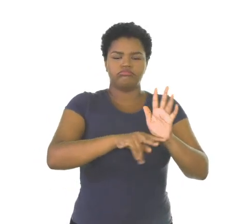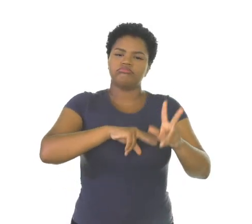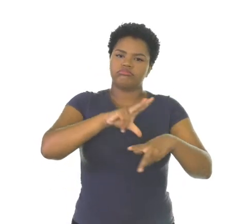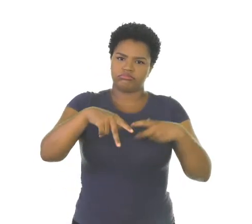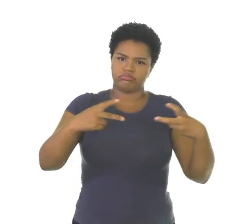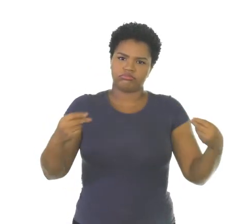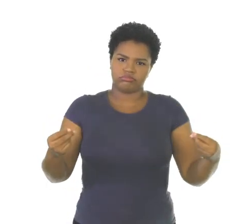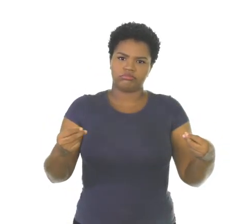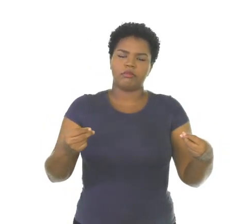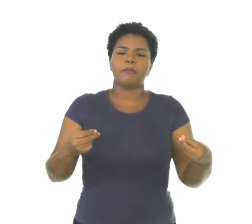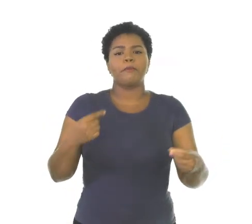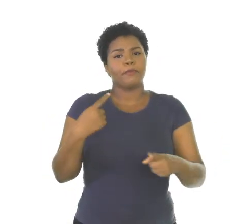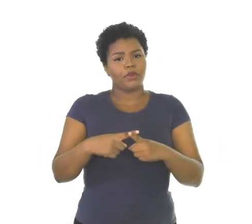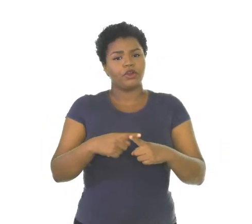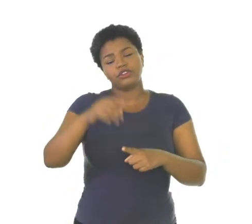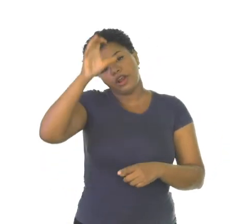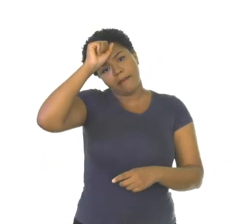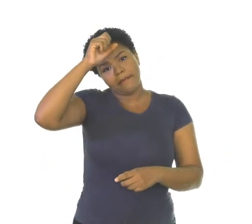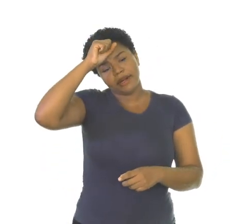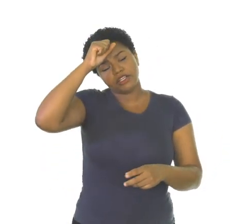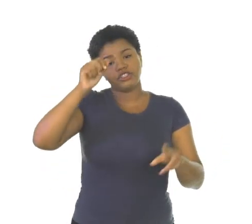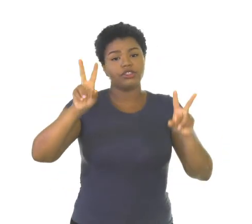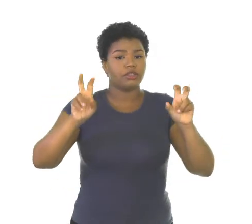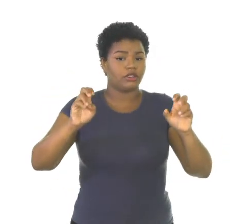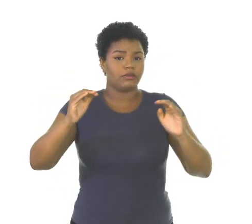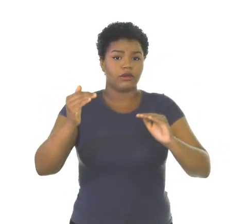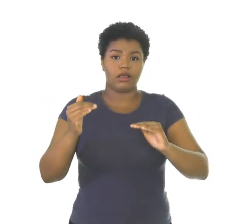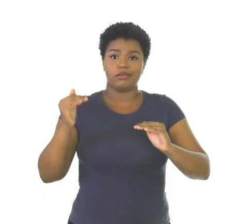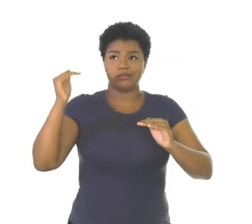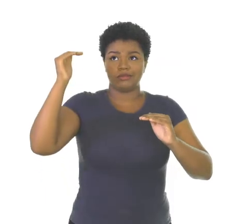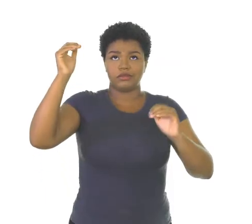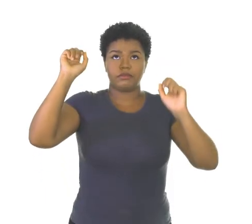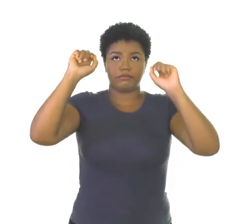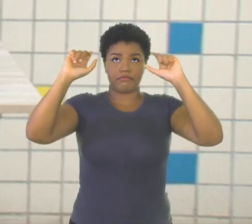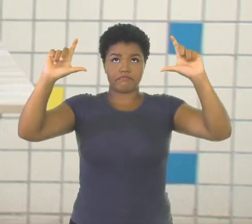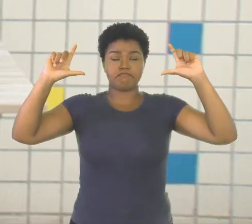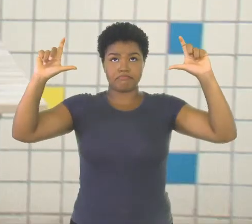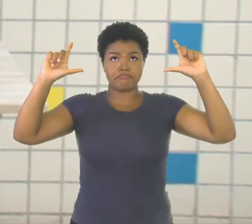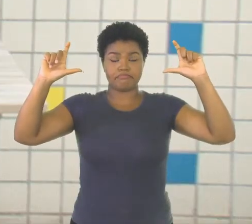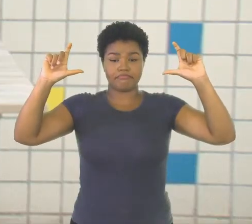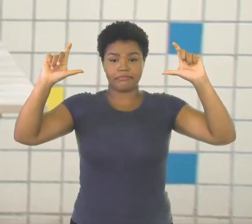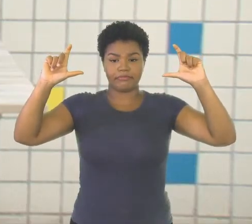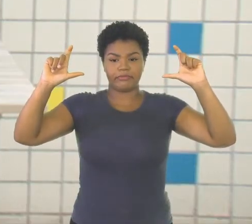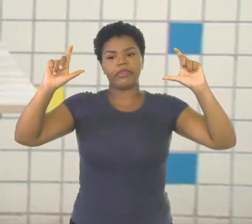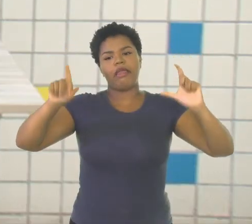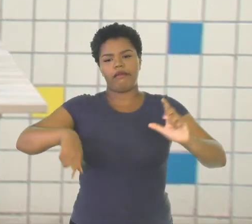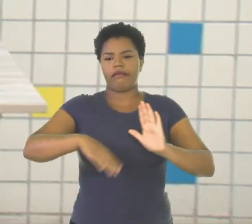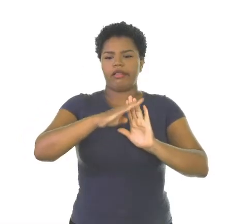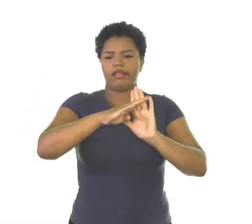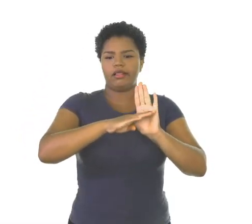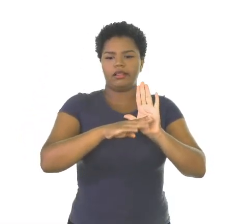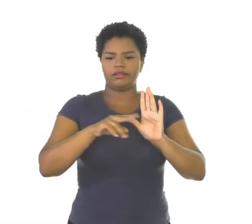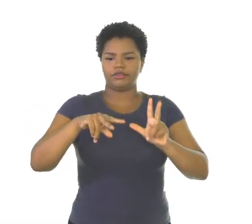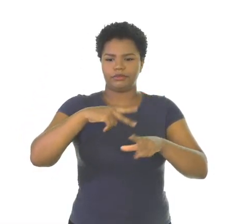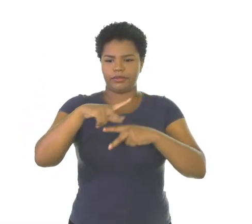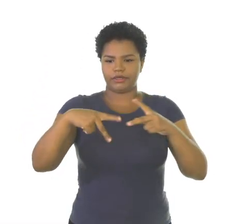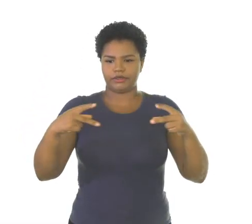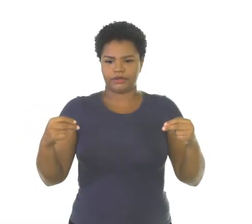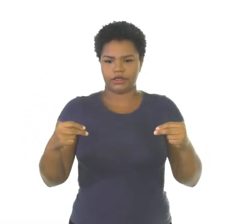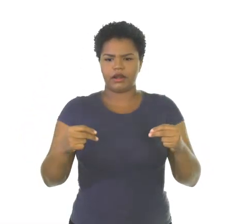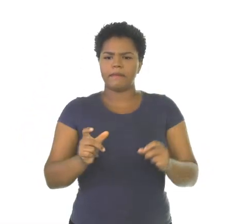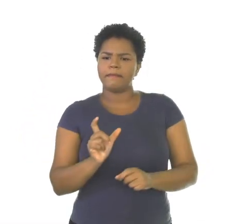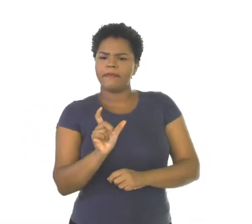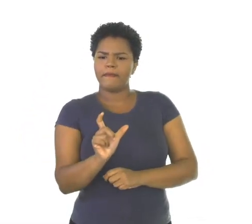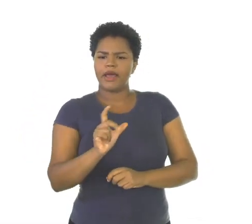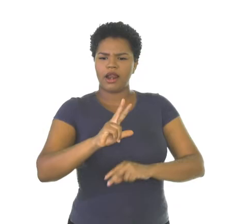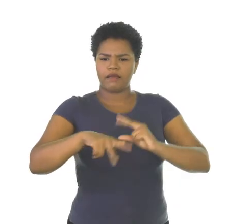eu já aprendi que o título é aquele que vem lá em cima em destaque. Lista de presente. Na palavra presente,